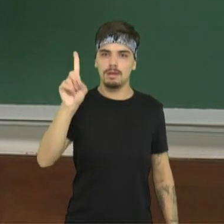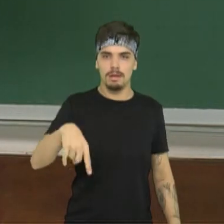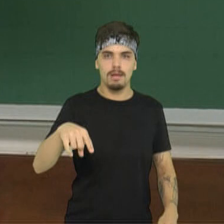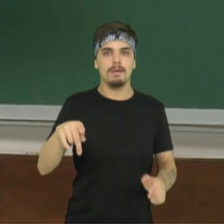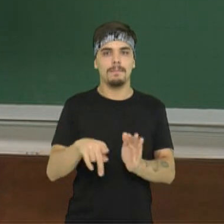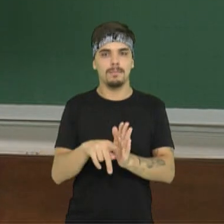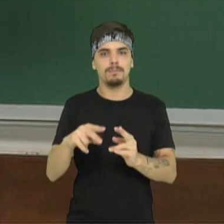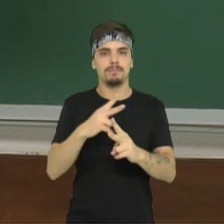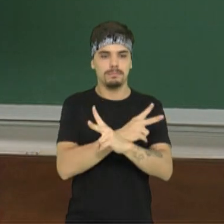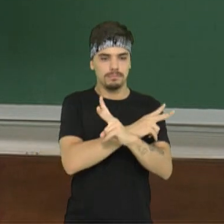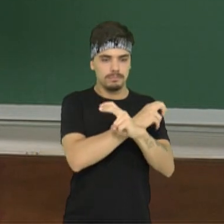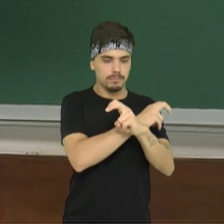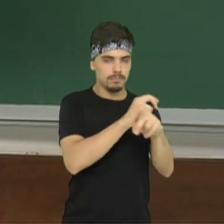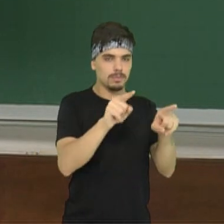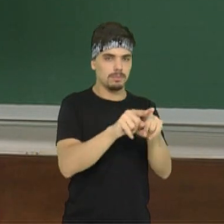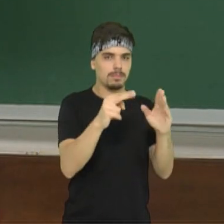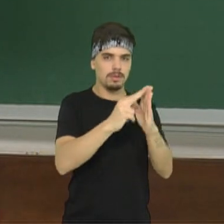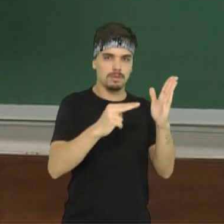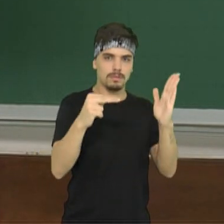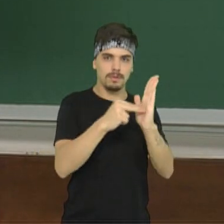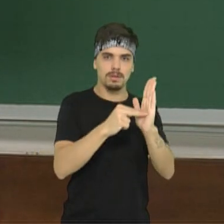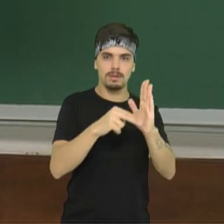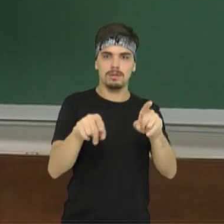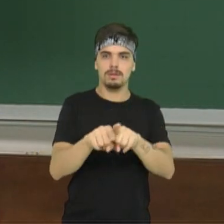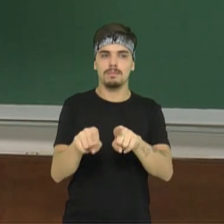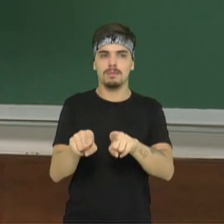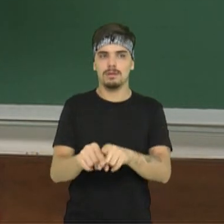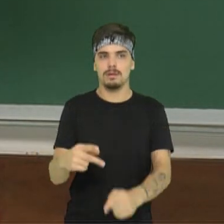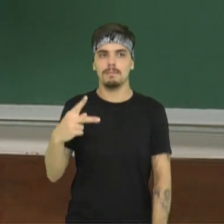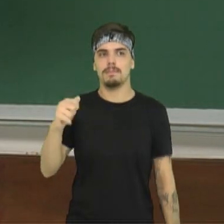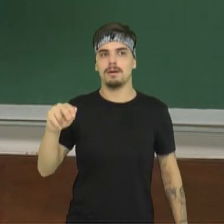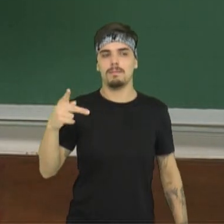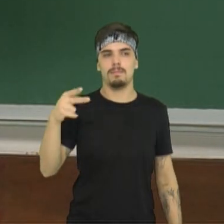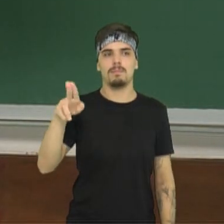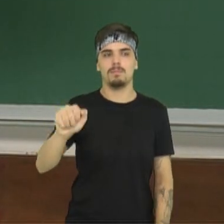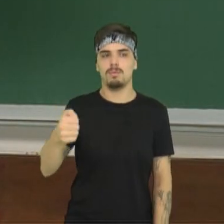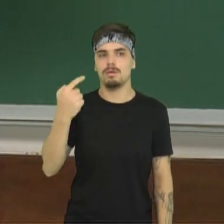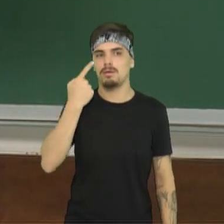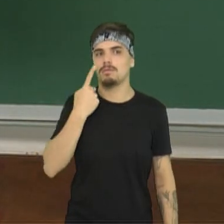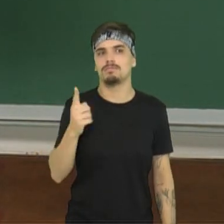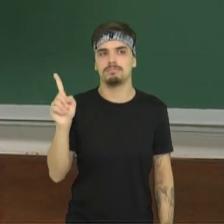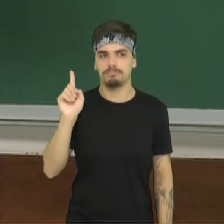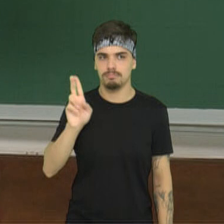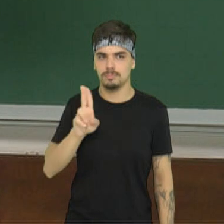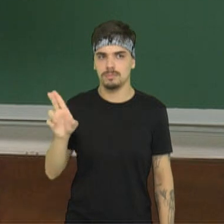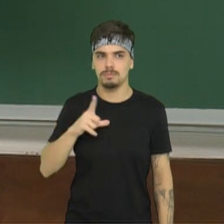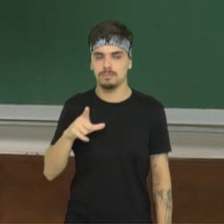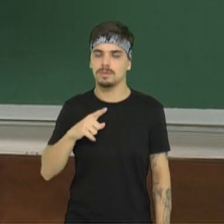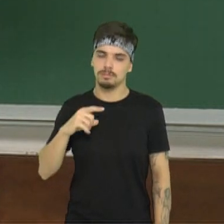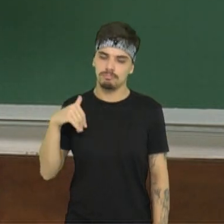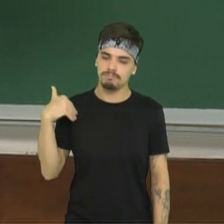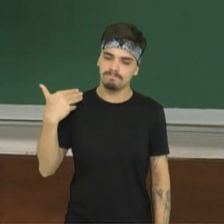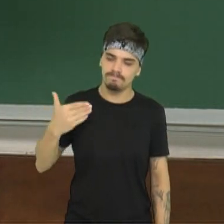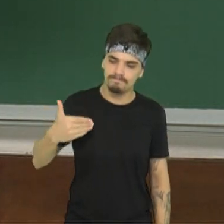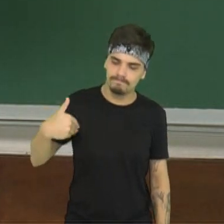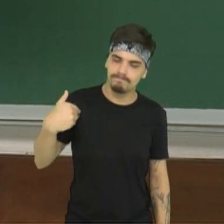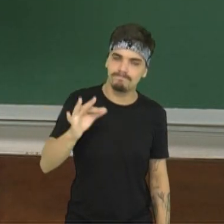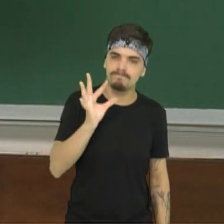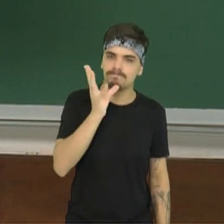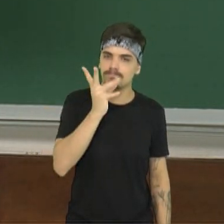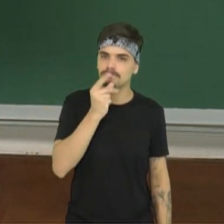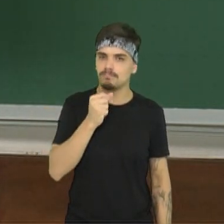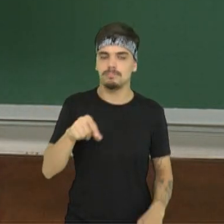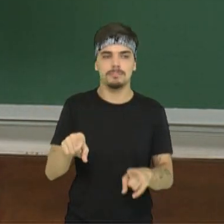são Austrália e Nova Zelândia e Papua Nova Guiné, que vem ainda caminhando a passos lentos, né?